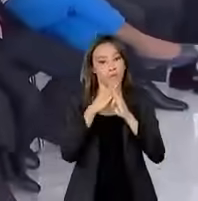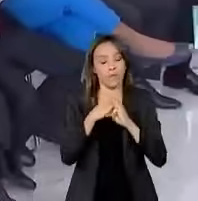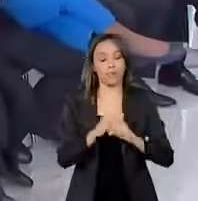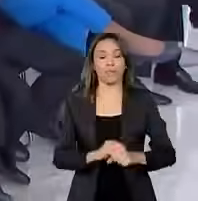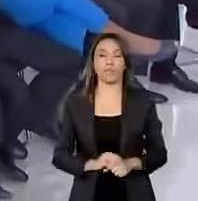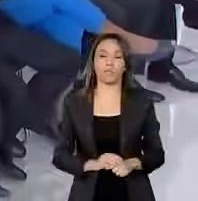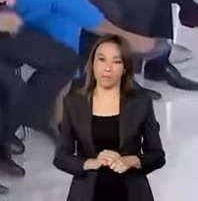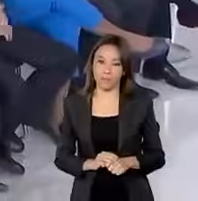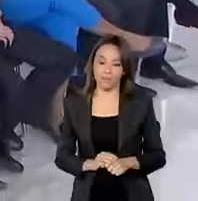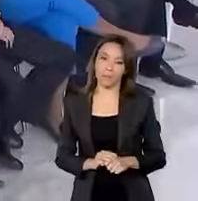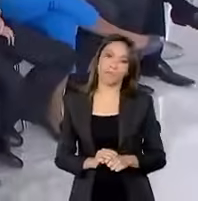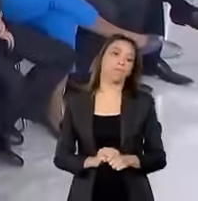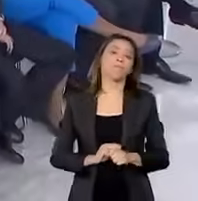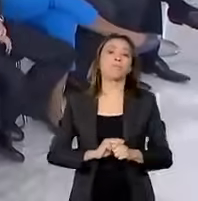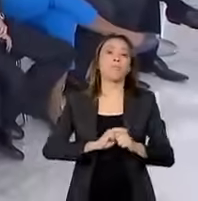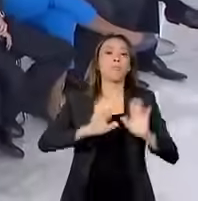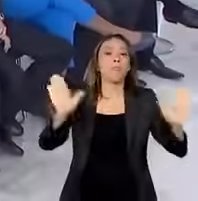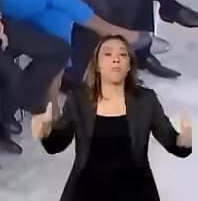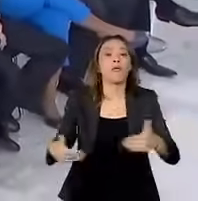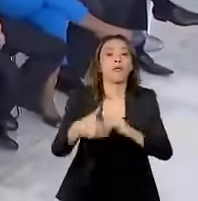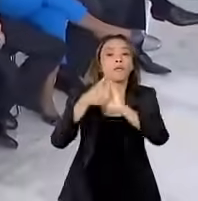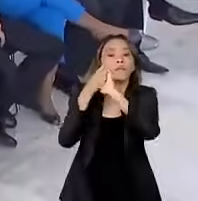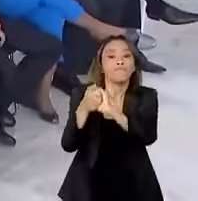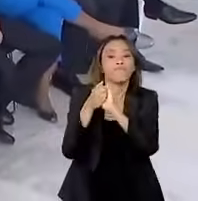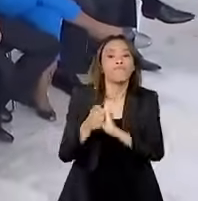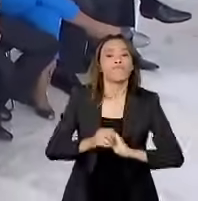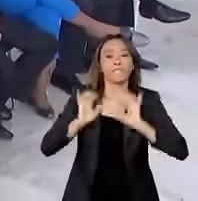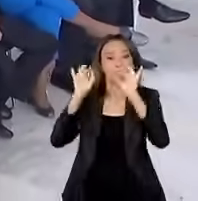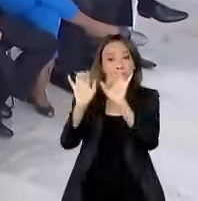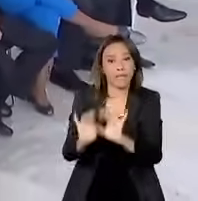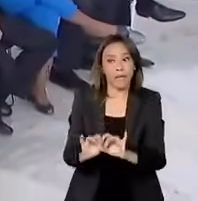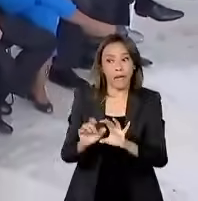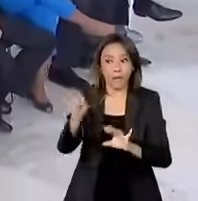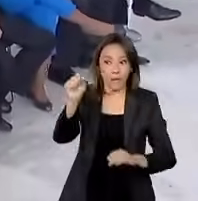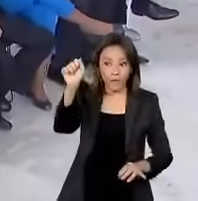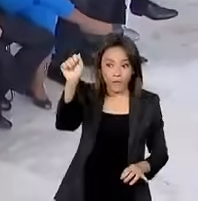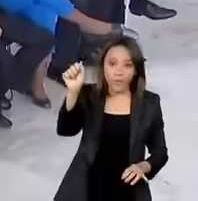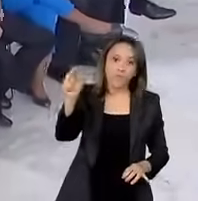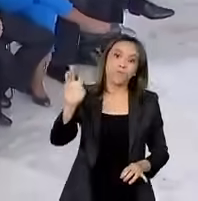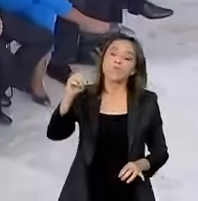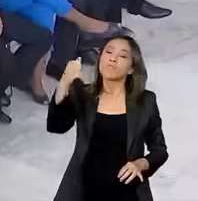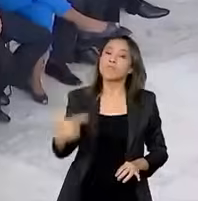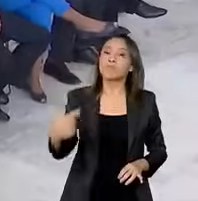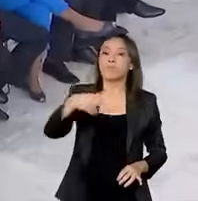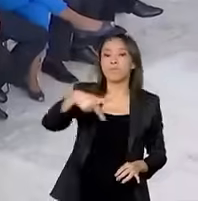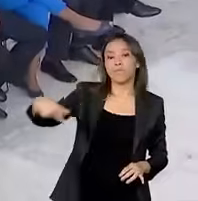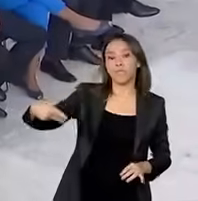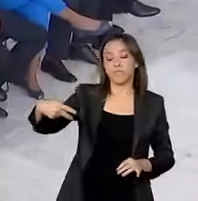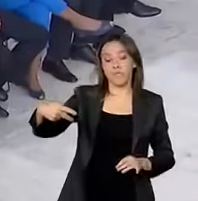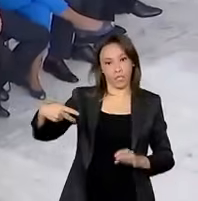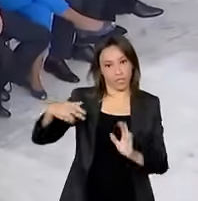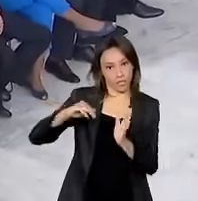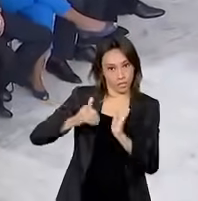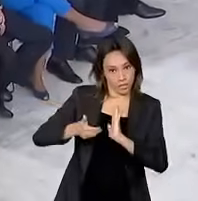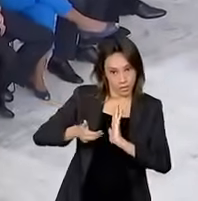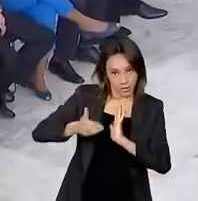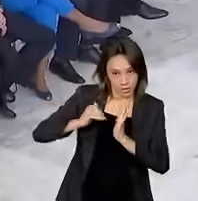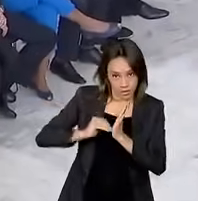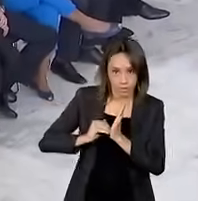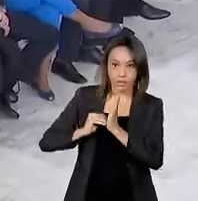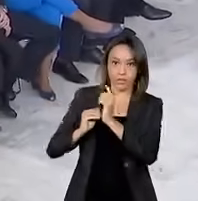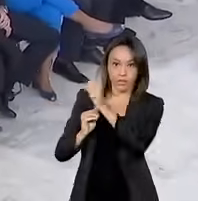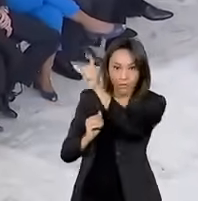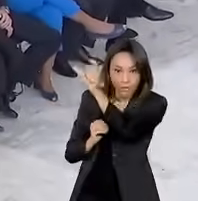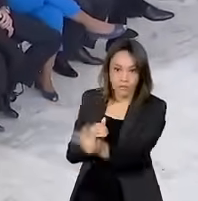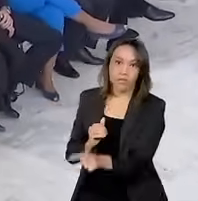Fazer uma saudação especial ao vice-presidente do Senado, senador e conterrâneo paraibano, veneziano Vital do